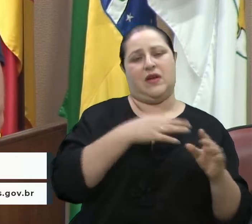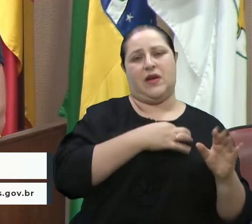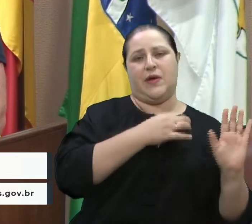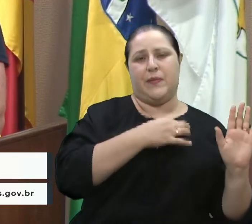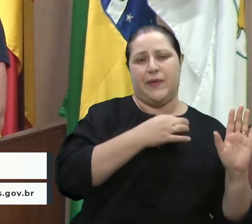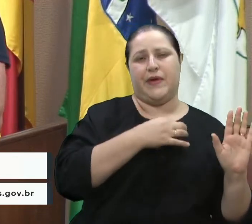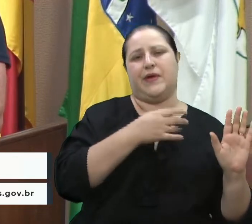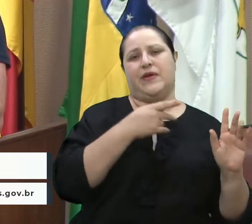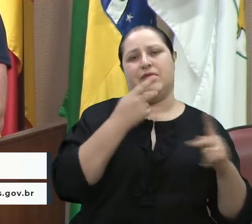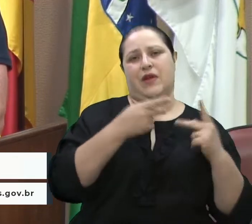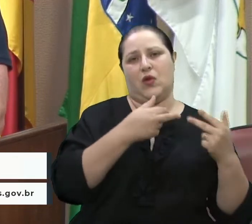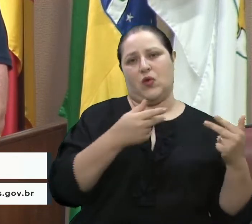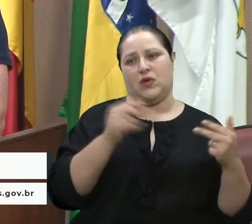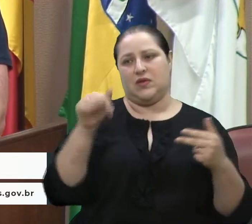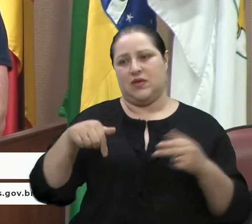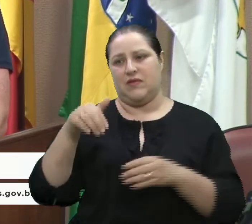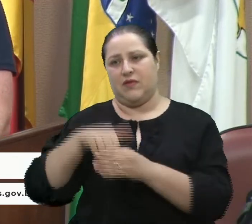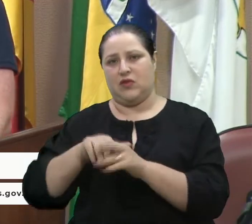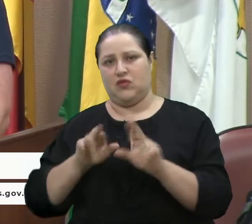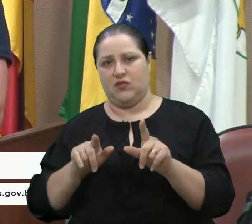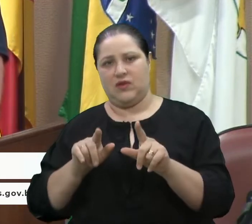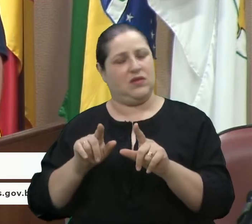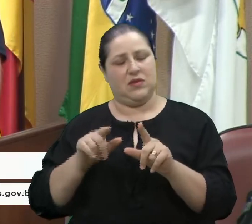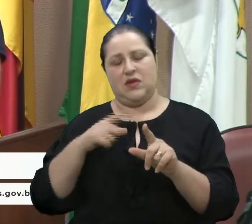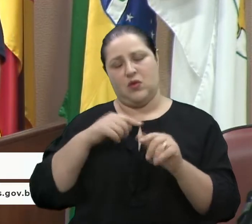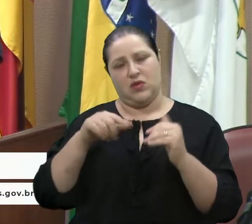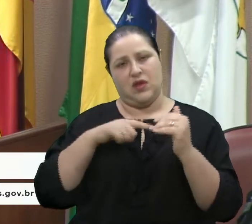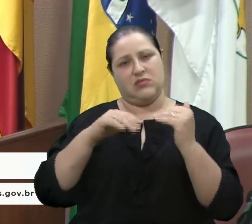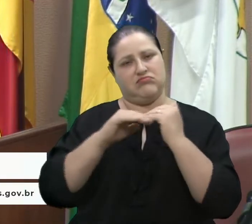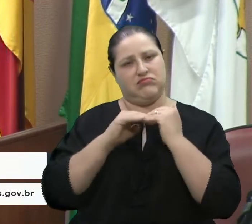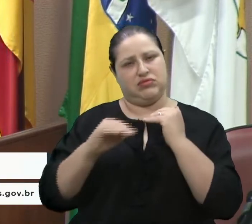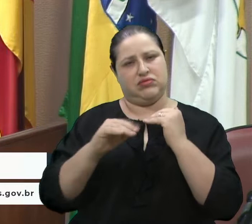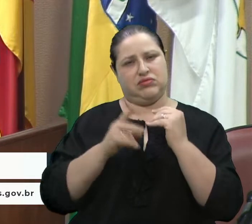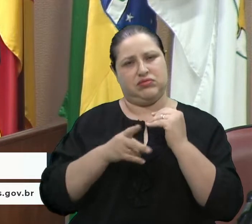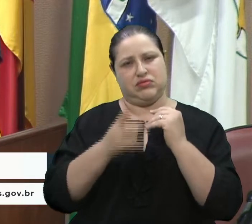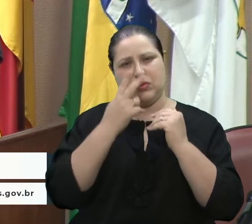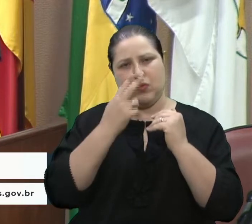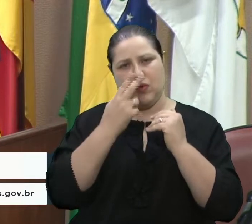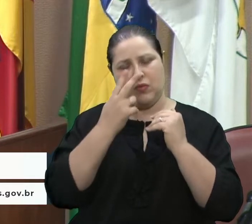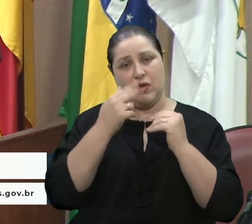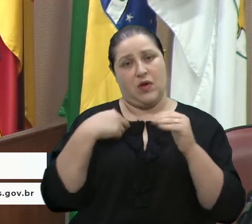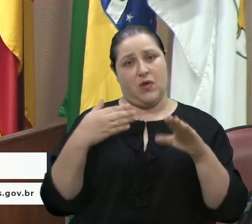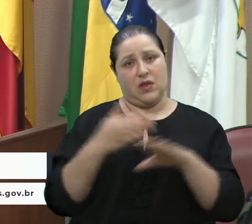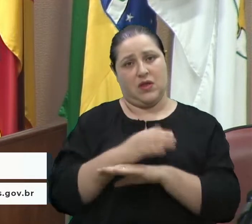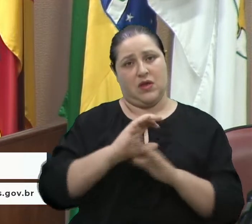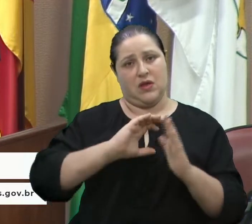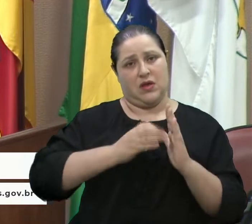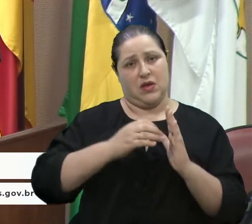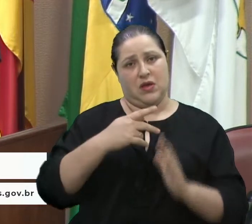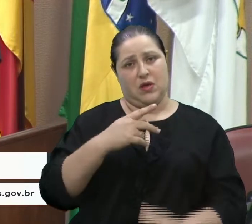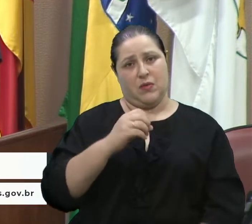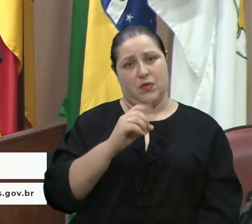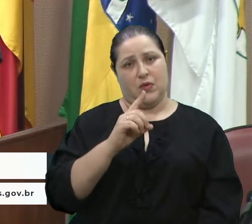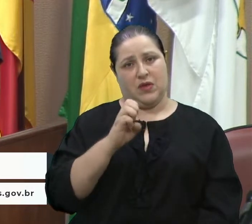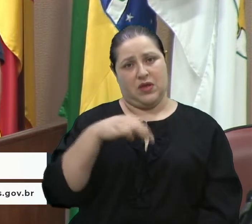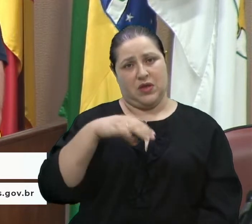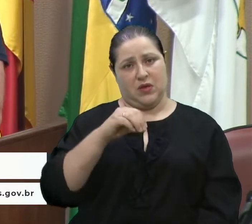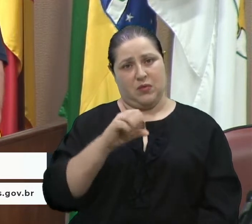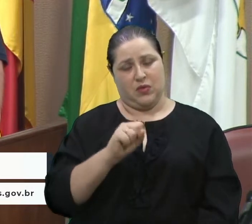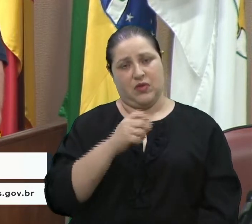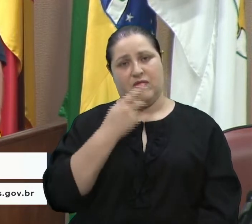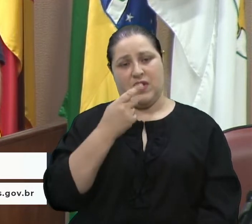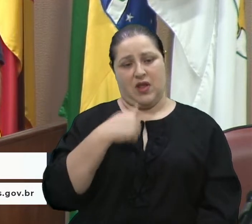dentro. Sou uma pessoa coerente. Eu, quando entrei no Podemos, uma das primeiras coisas que eu pedi não usarei o fundo